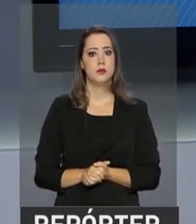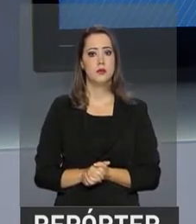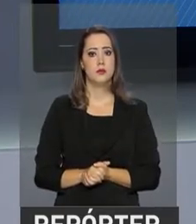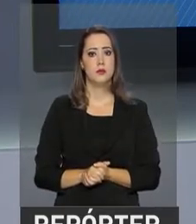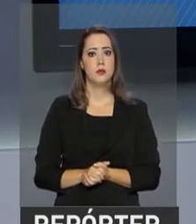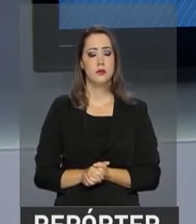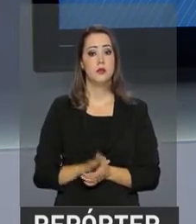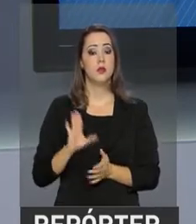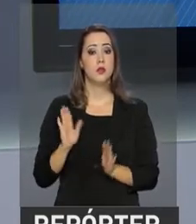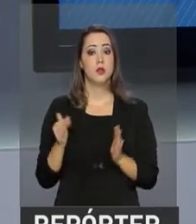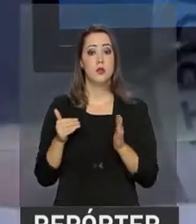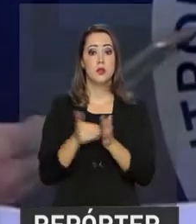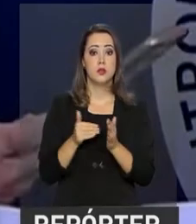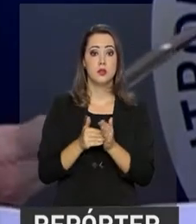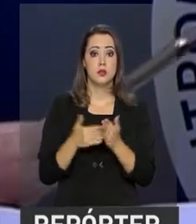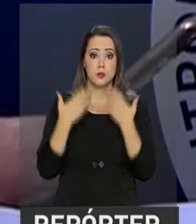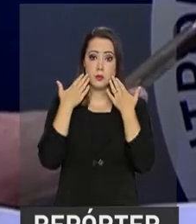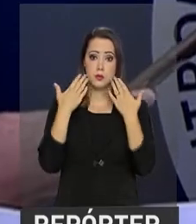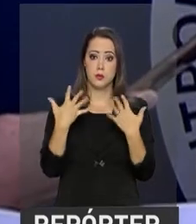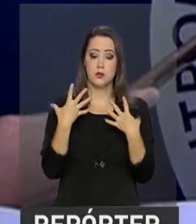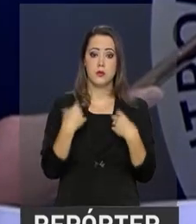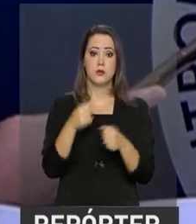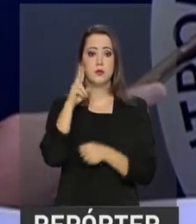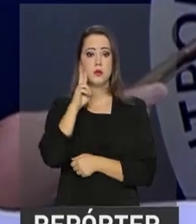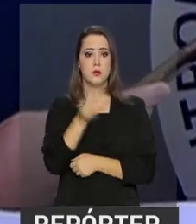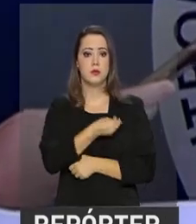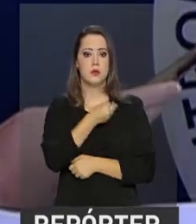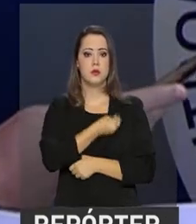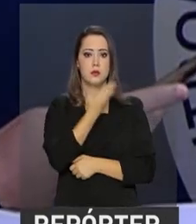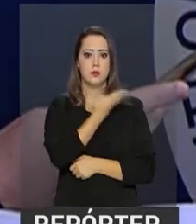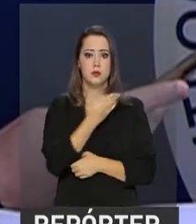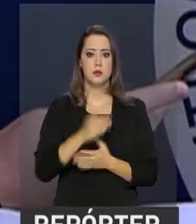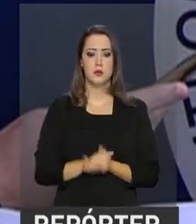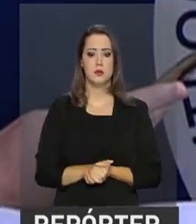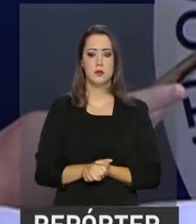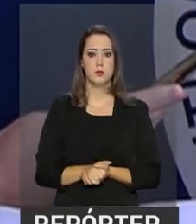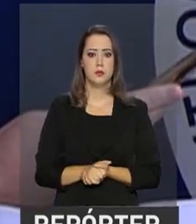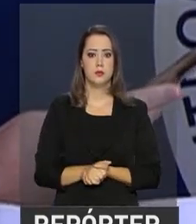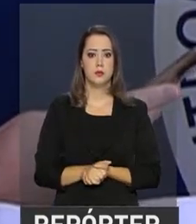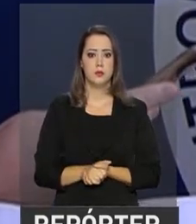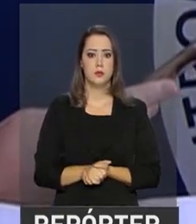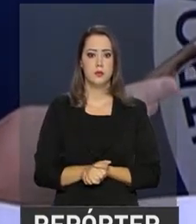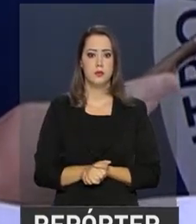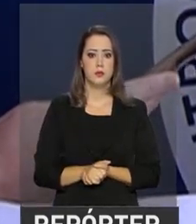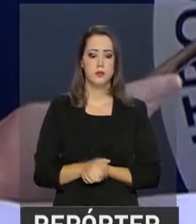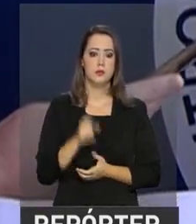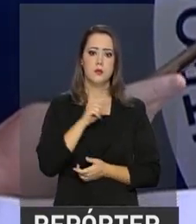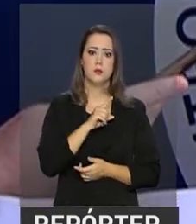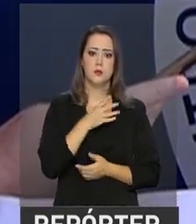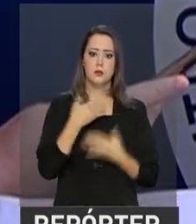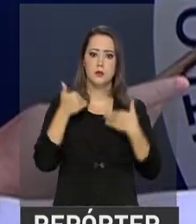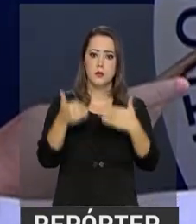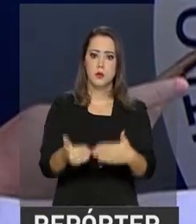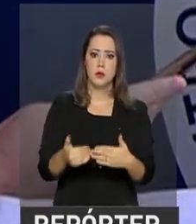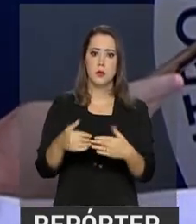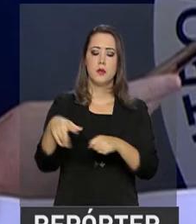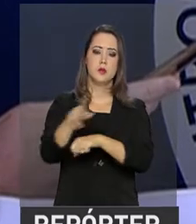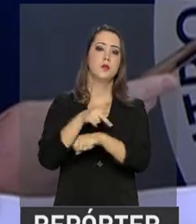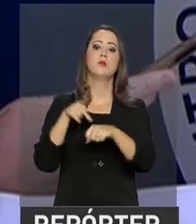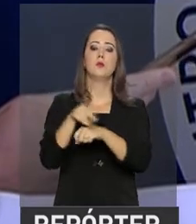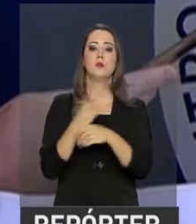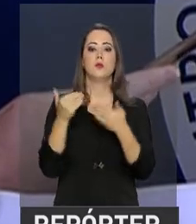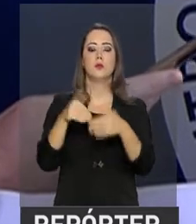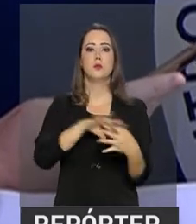Neste momento nós interrompemos esta edição e vamos ao vivo. Da nação, e são elas que fazem a presença do país